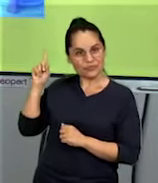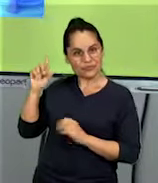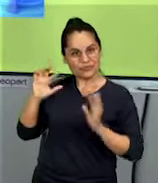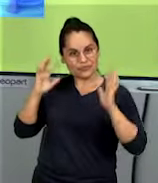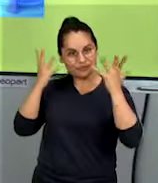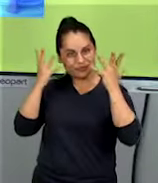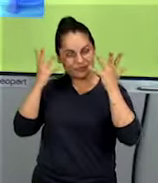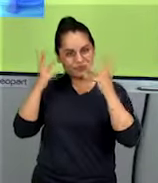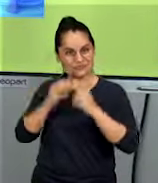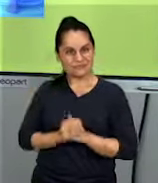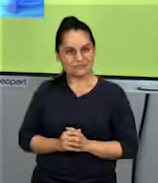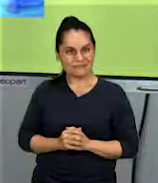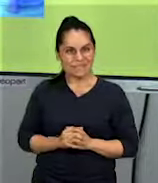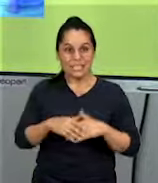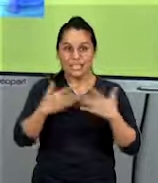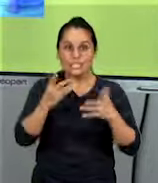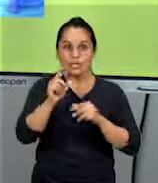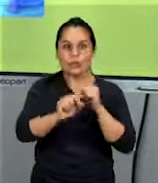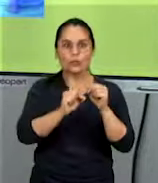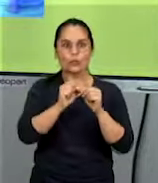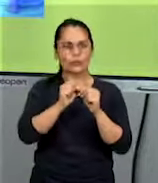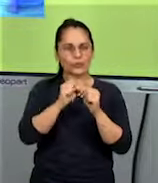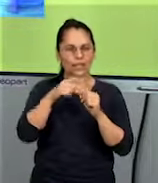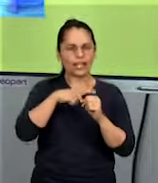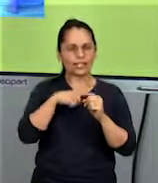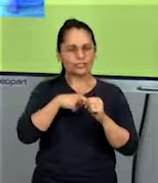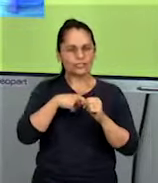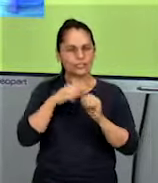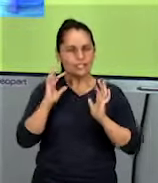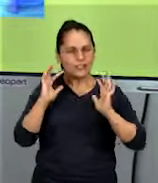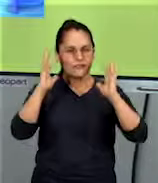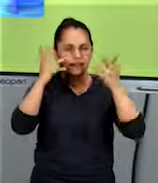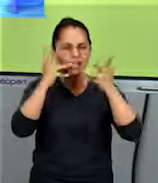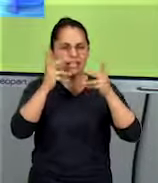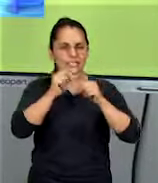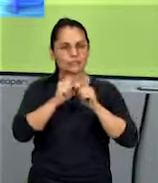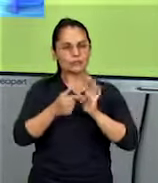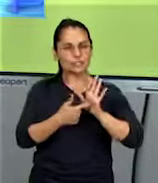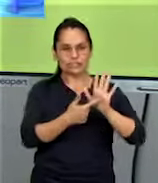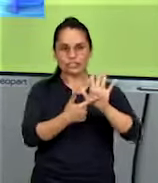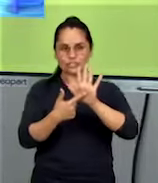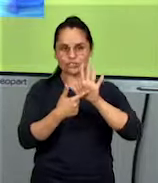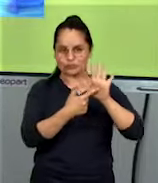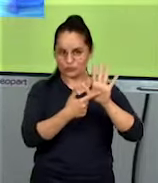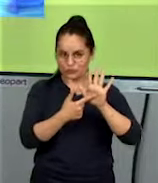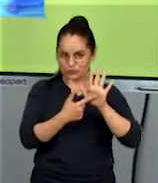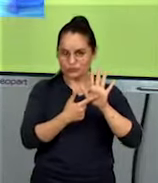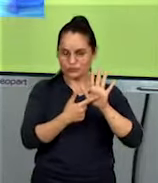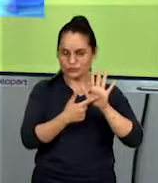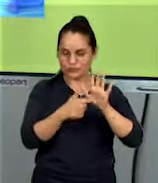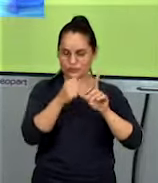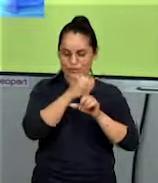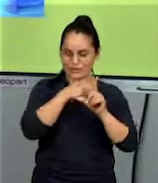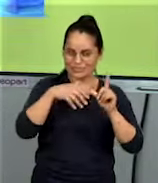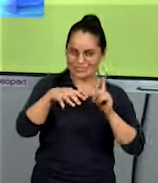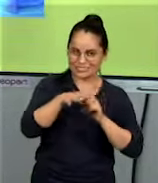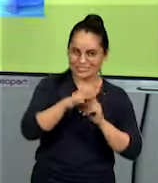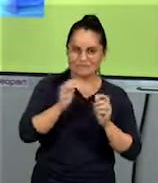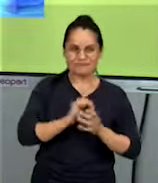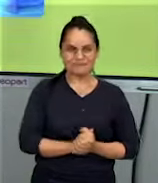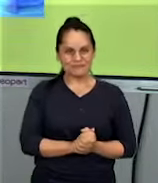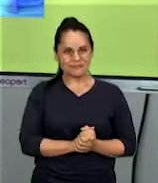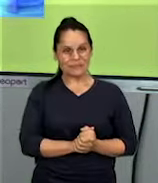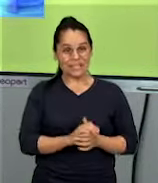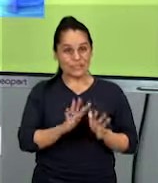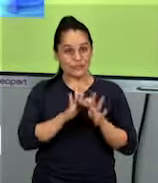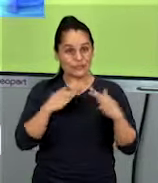aqui que está na foto. Então, ela passava por essa festa para ser apresentada à sociedade. A família fazia uma